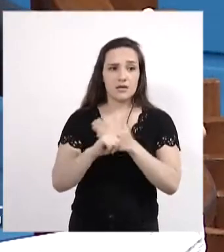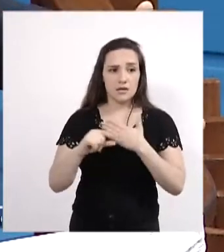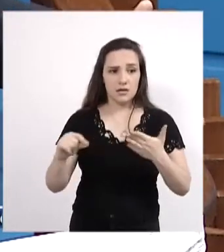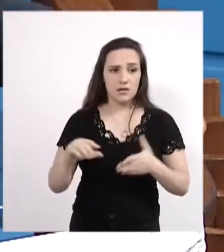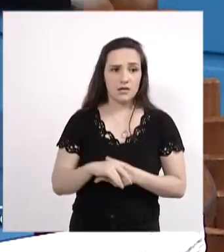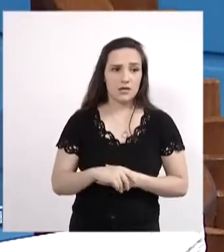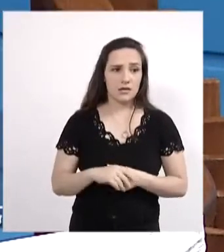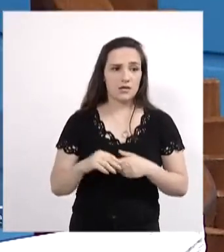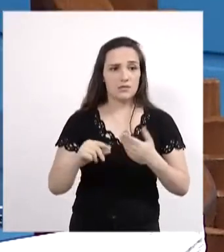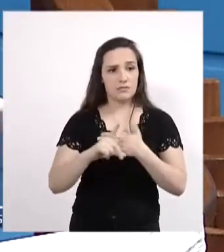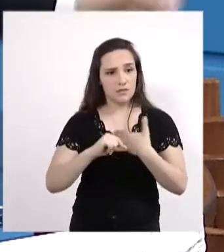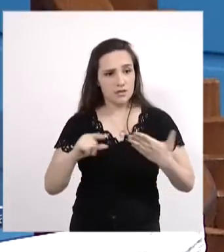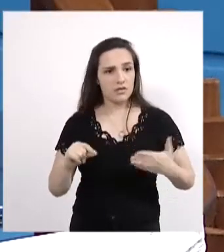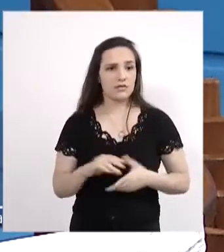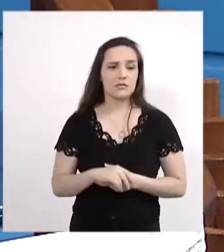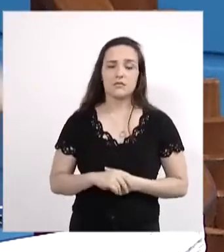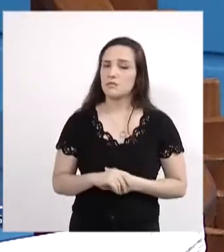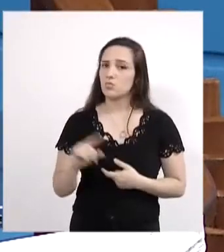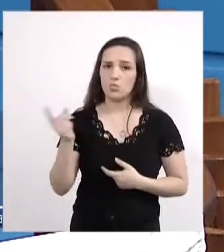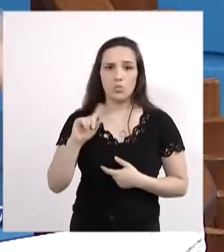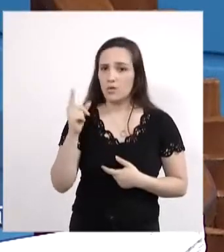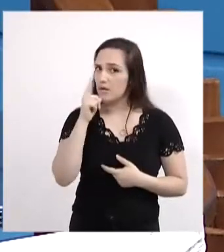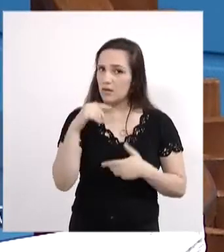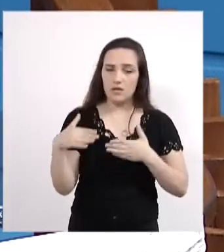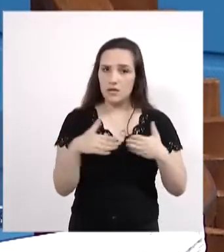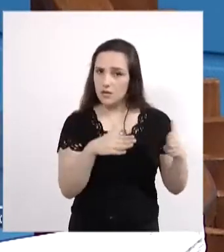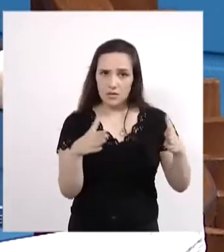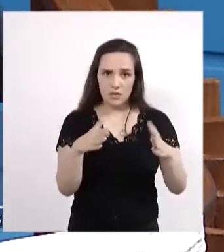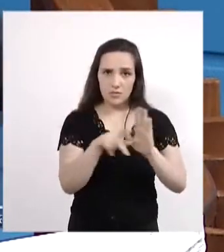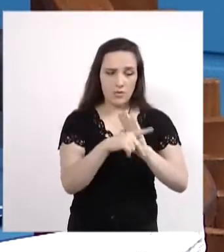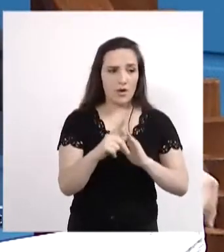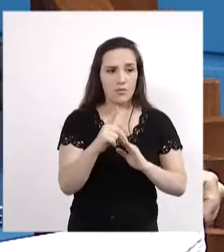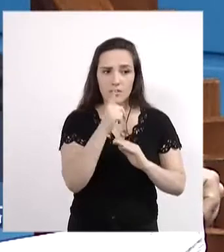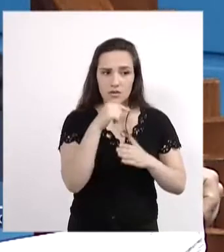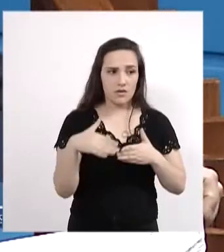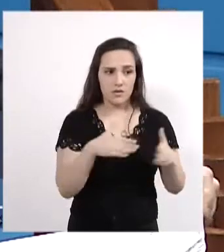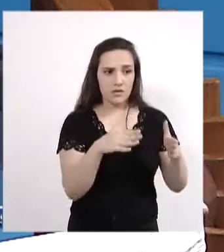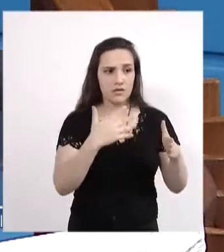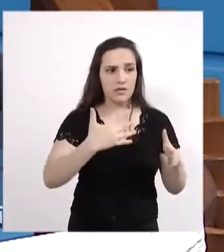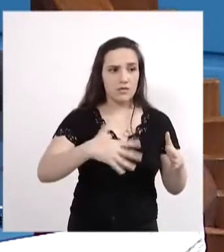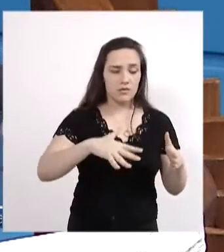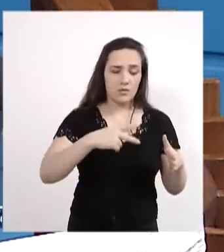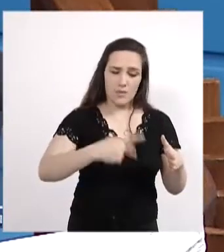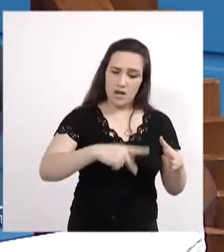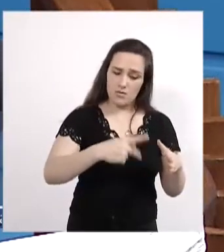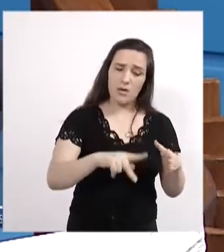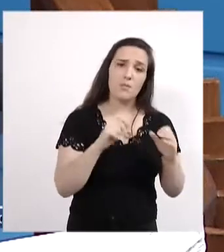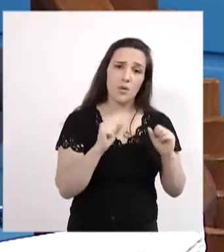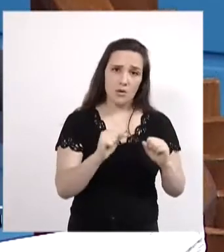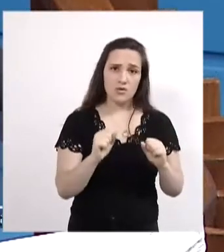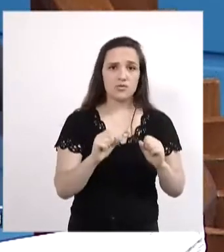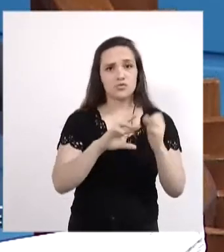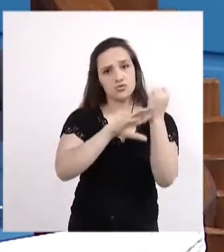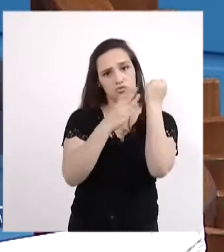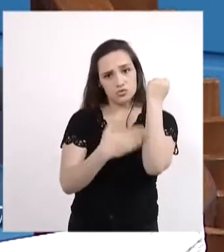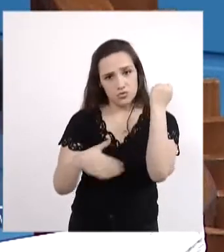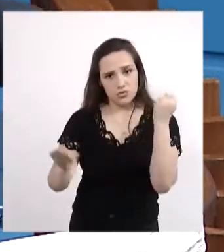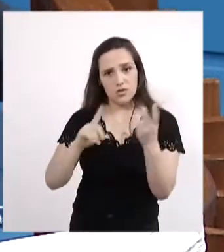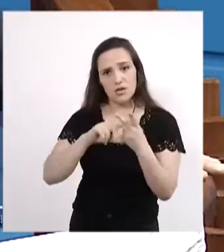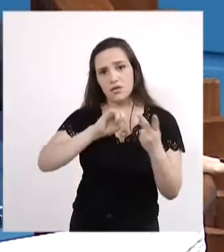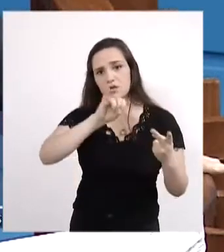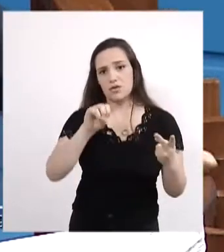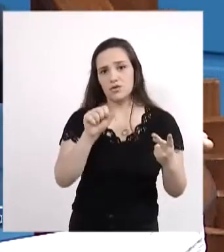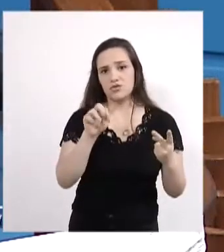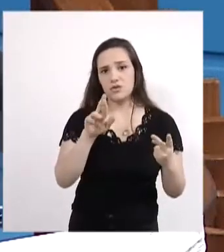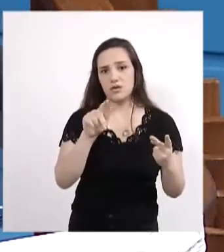Pantanal. Não é na bacia hidrográfica do Rio Paraguai. Aqui em Sonora pode plantar cana. Aqui em Jaraguari pode plantar cana.